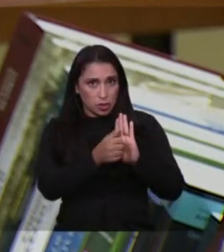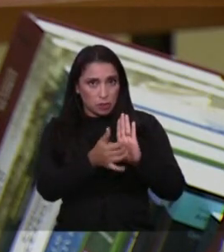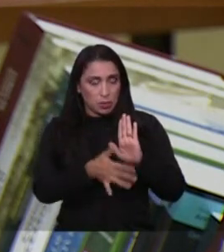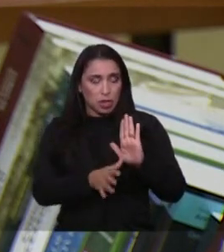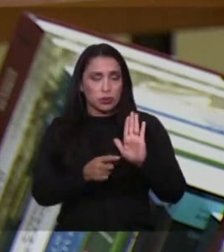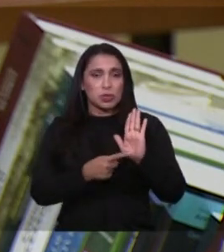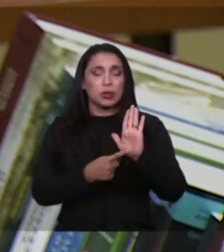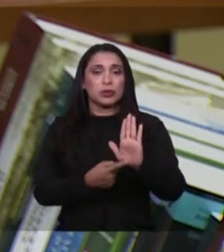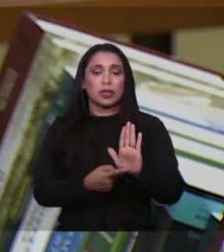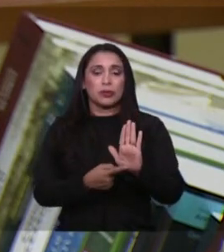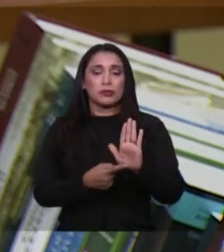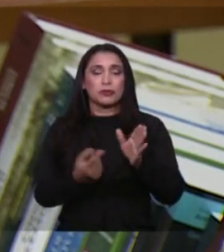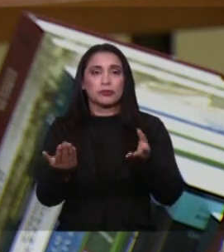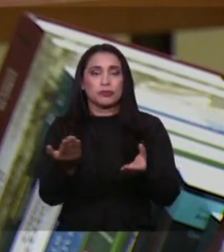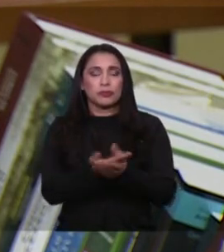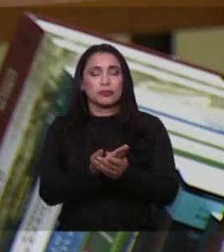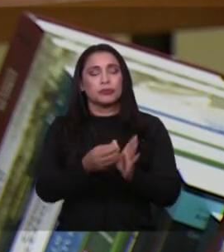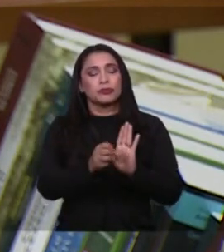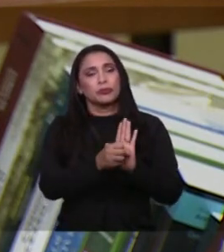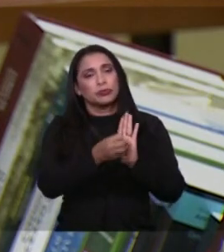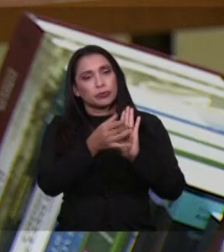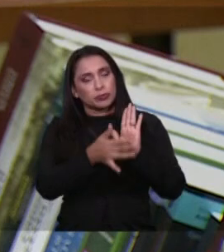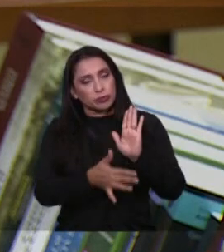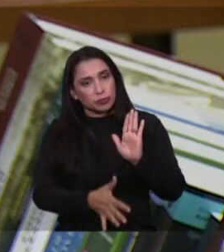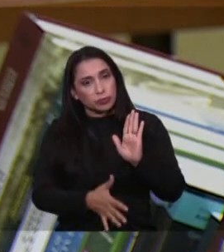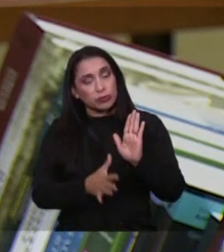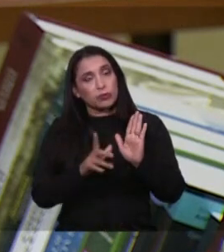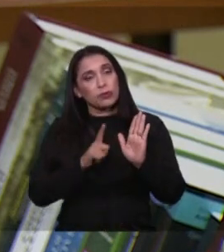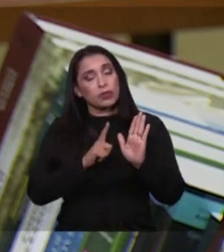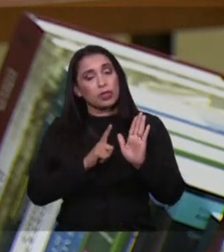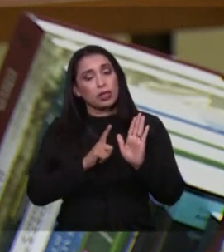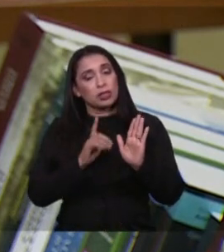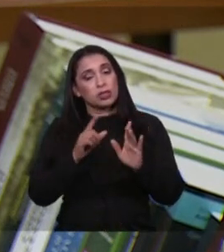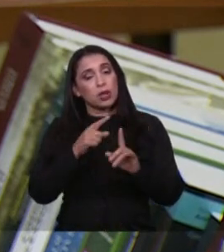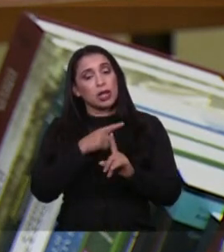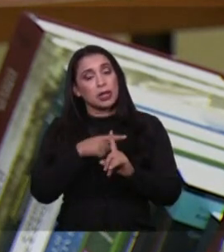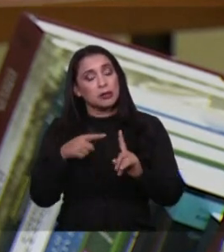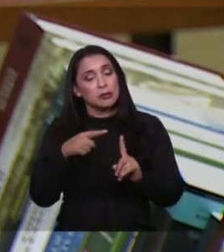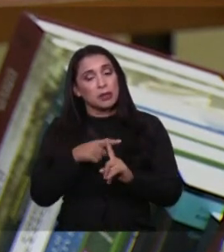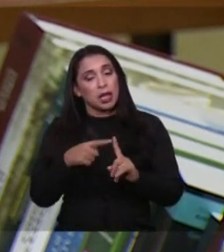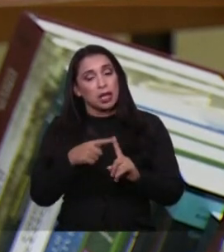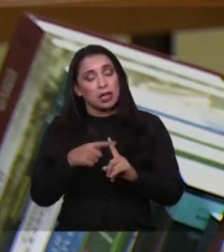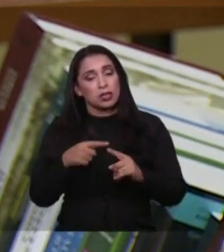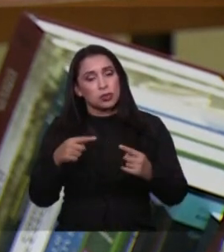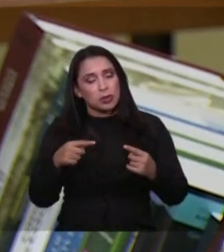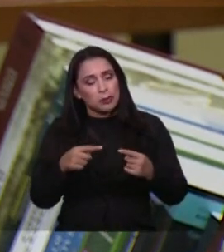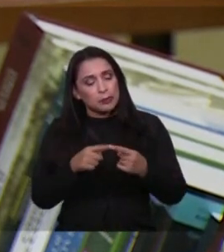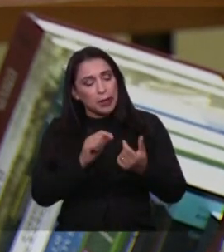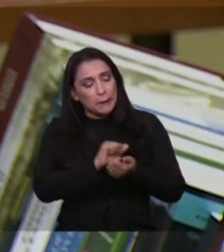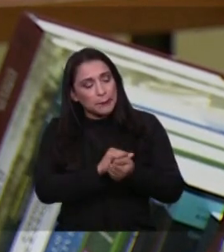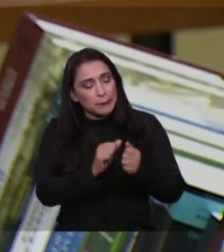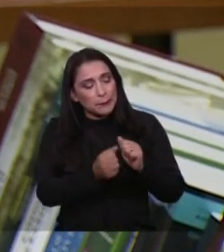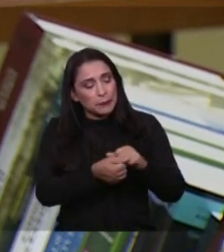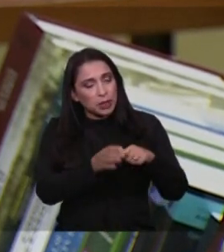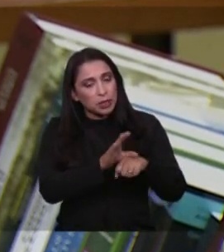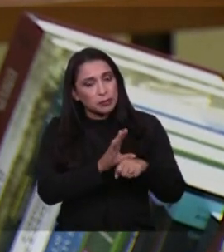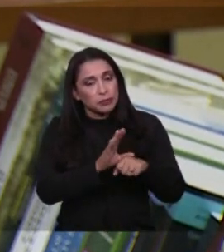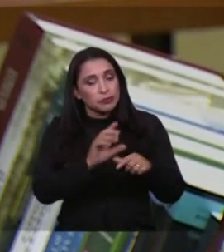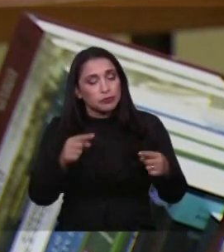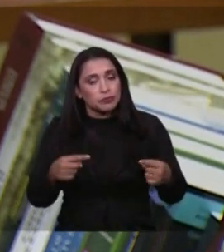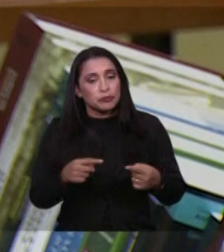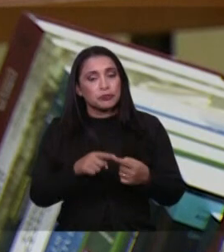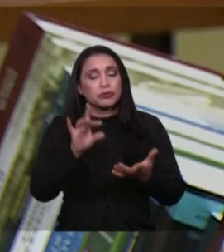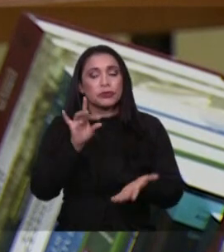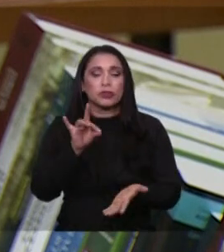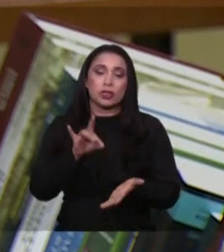assim. Embargos de declaração provisos em parte com o fim de modular os efeitos do julgamento para assentar a aplicabilidade dos